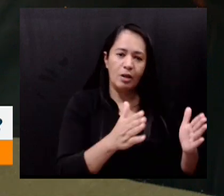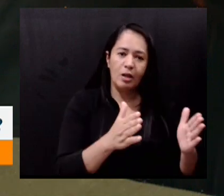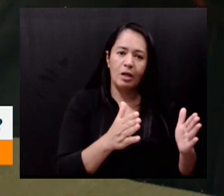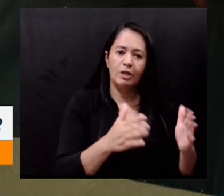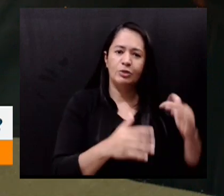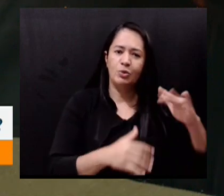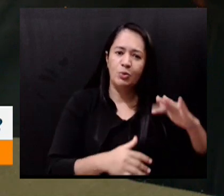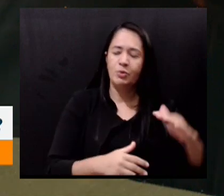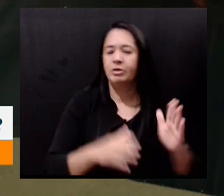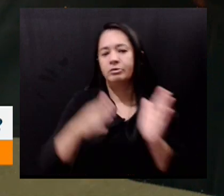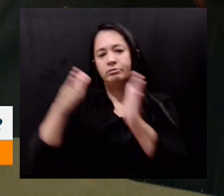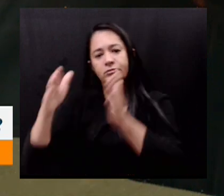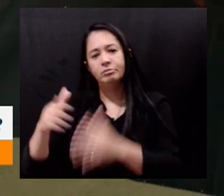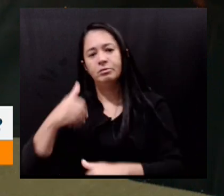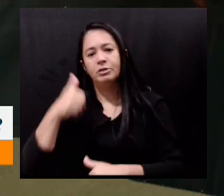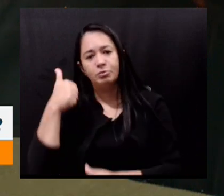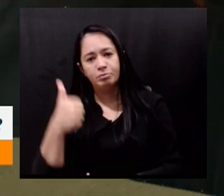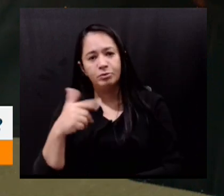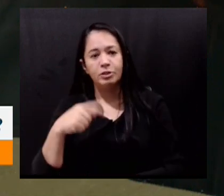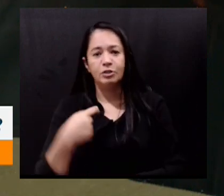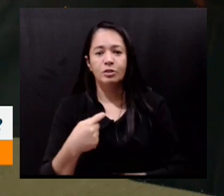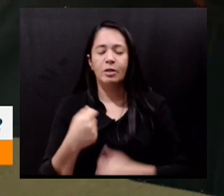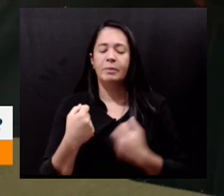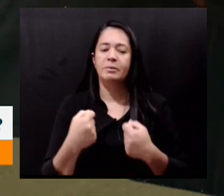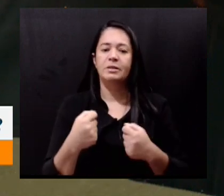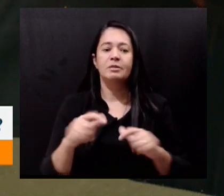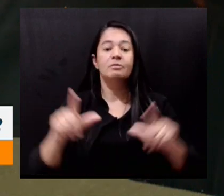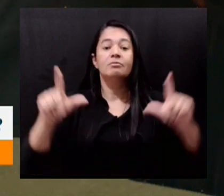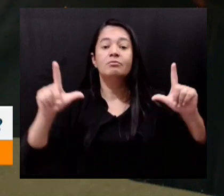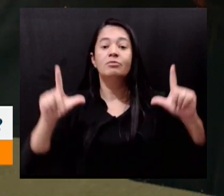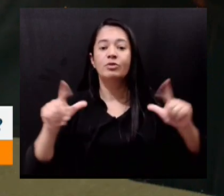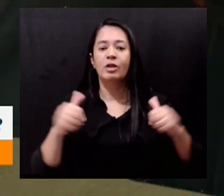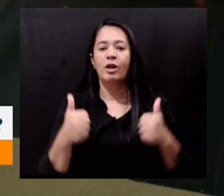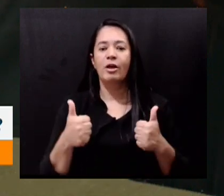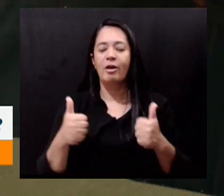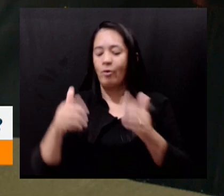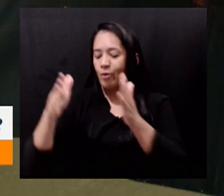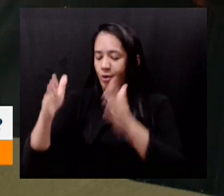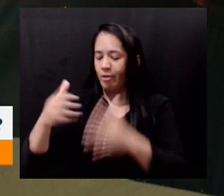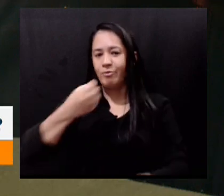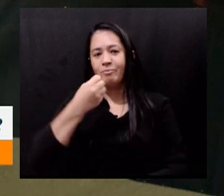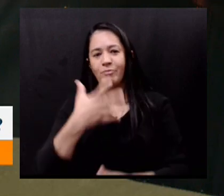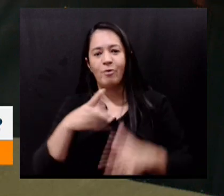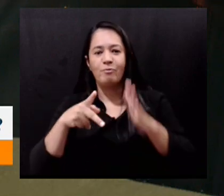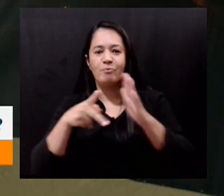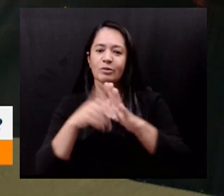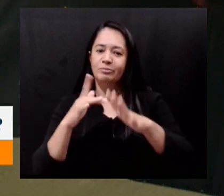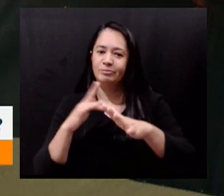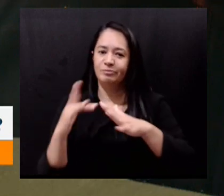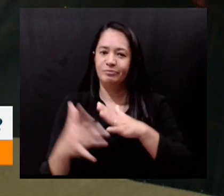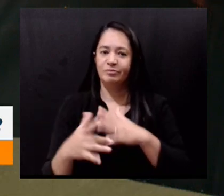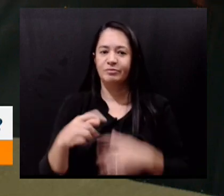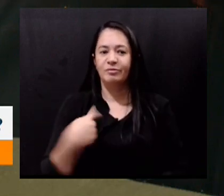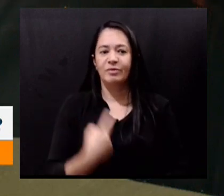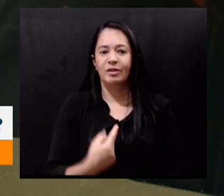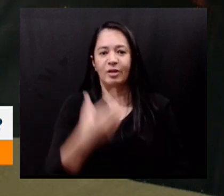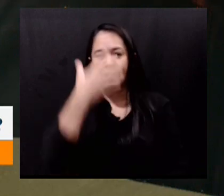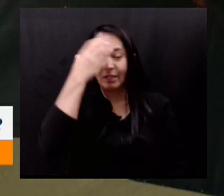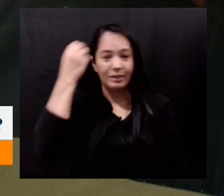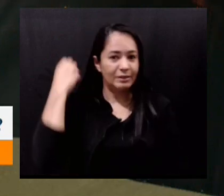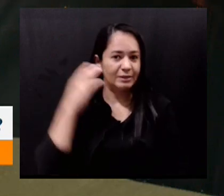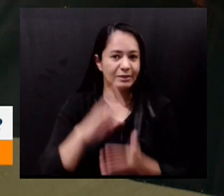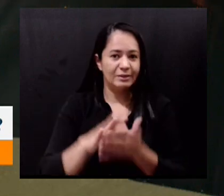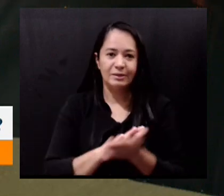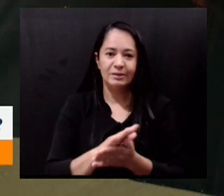que a gente deixe em evidência a parte boa, né, das redes sociais, mas que a gente não esqueça que tem sim o